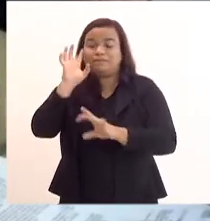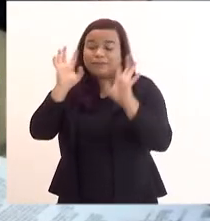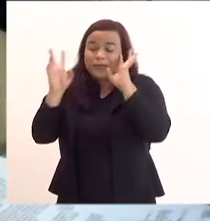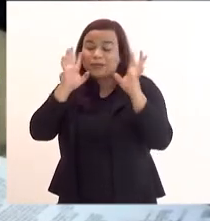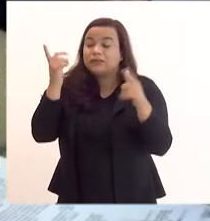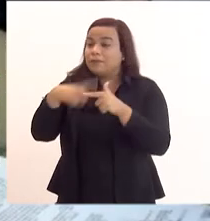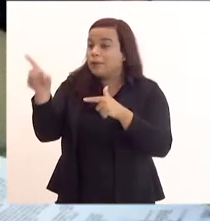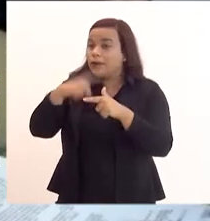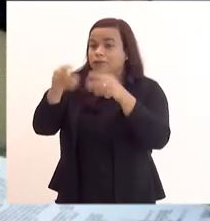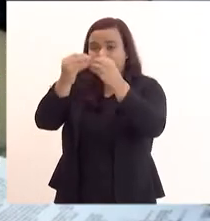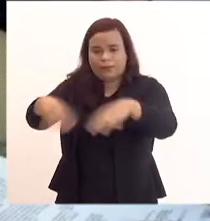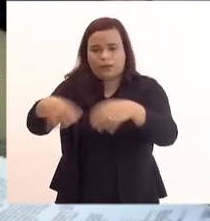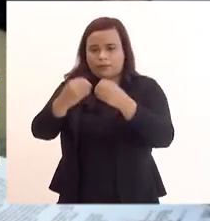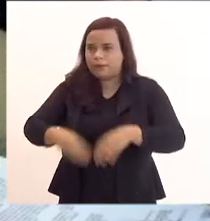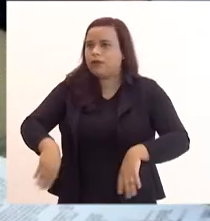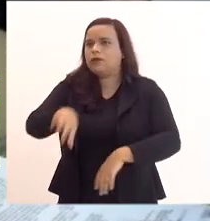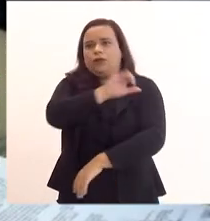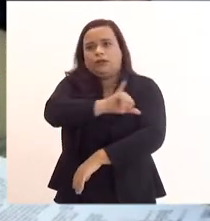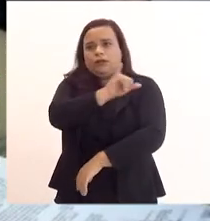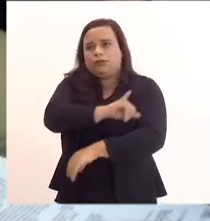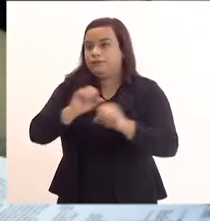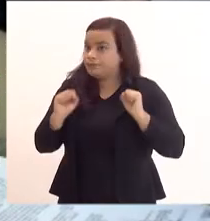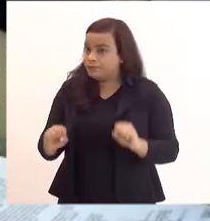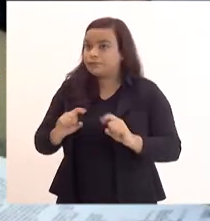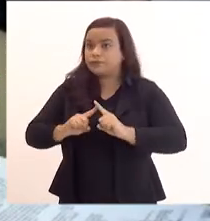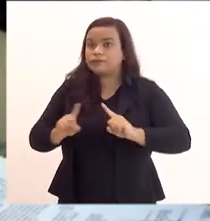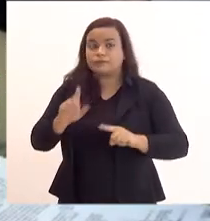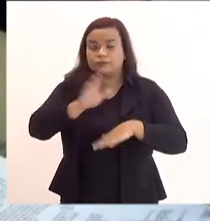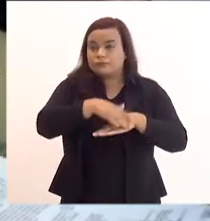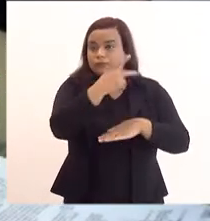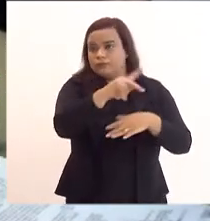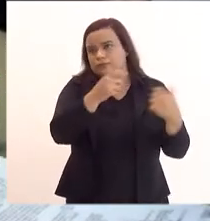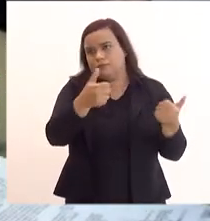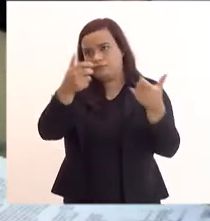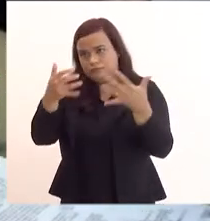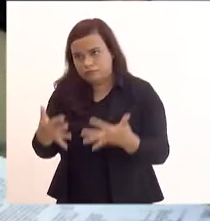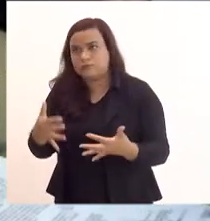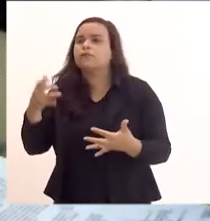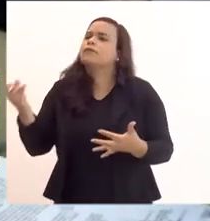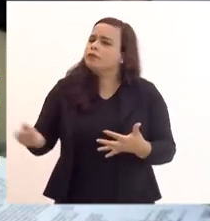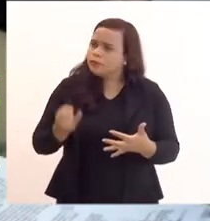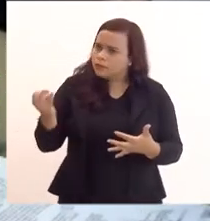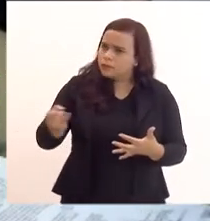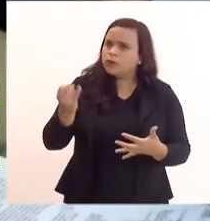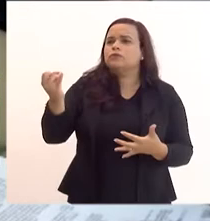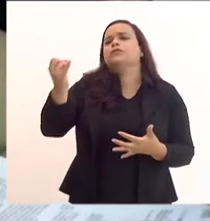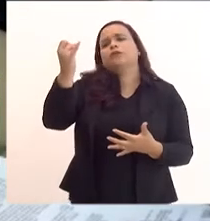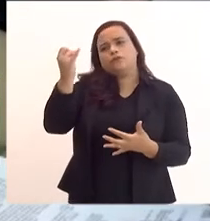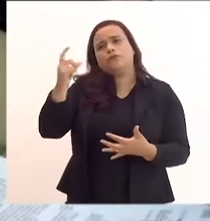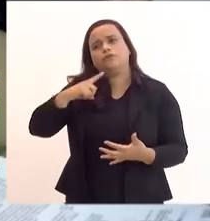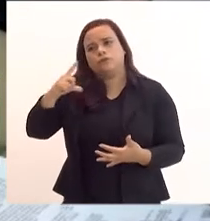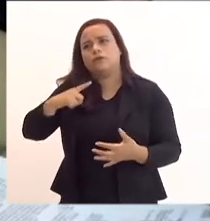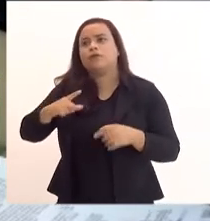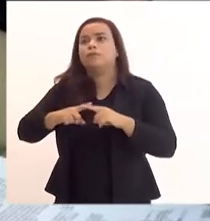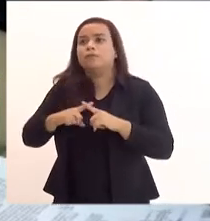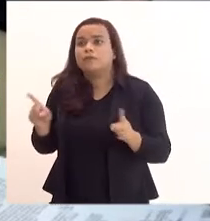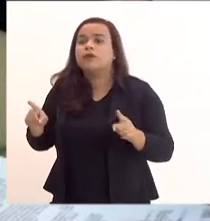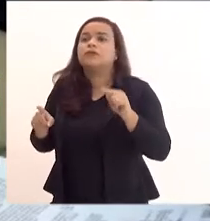possa acarretar ao Estado. Esse argumento de Vossa Excelência, importante e válido, de certa maneira,